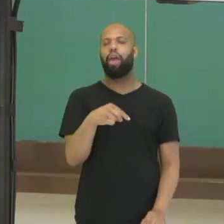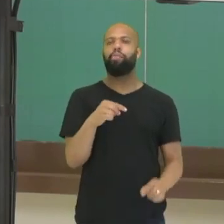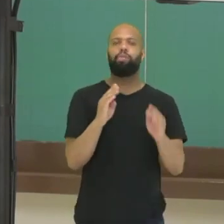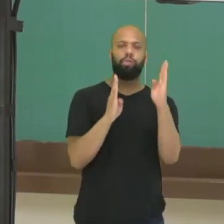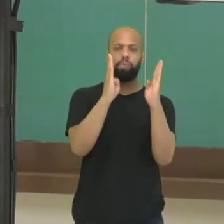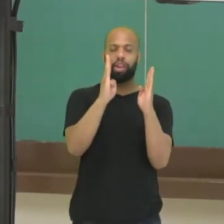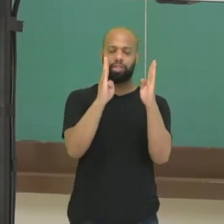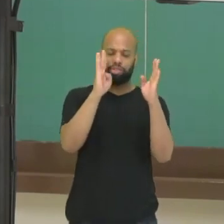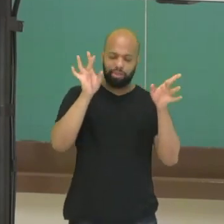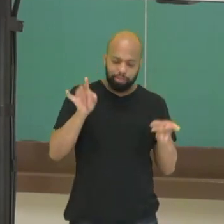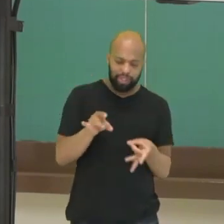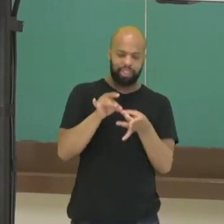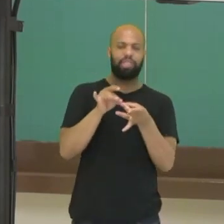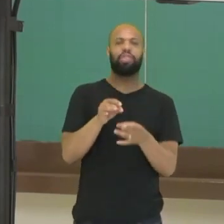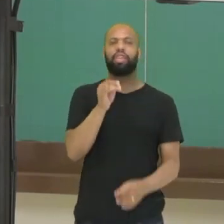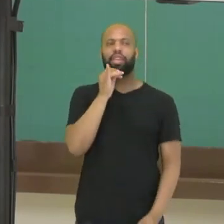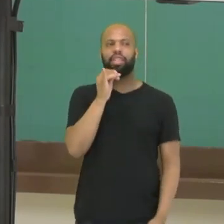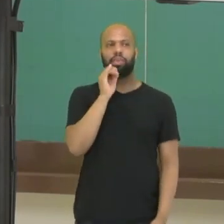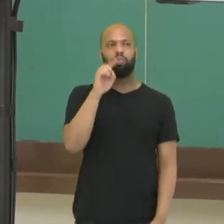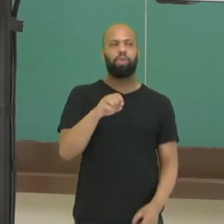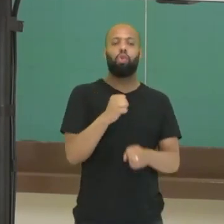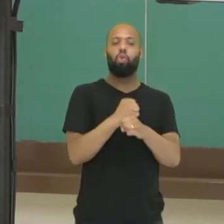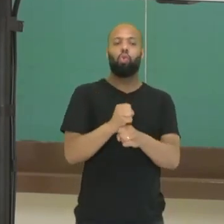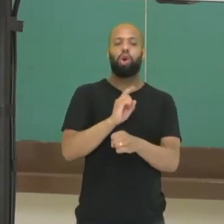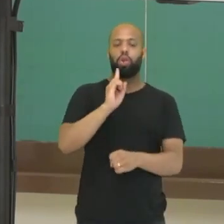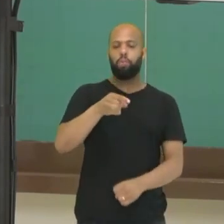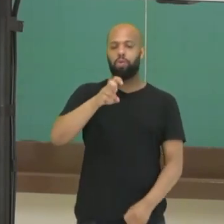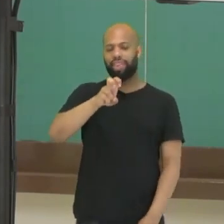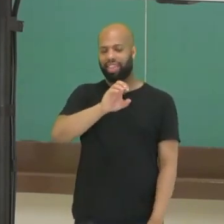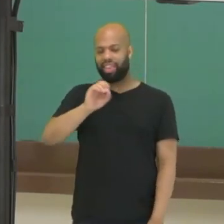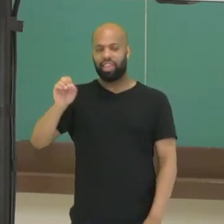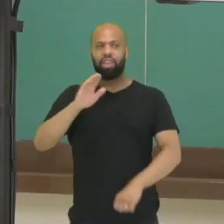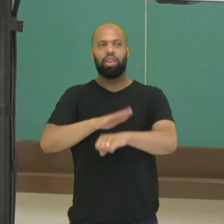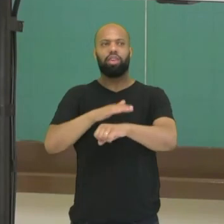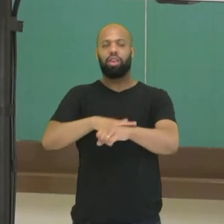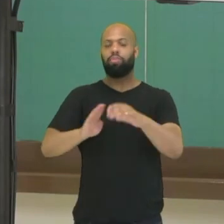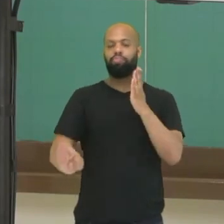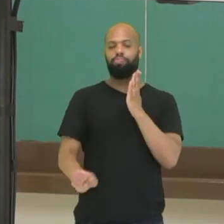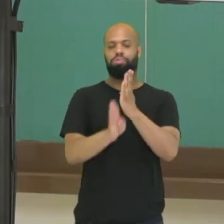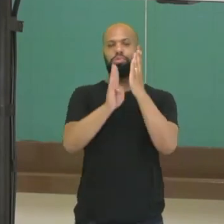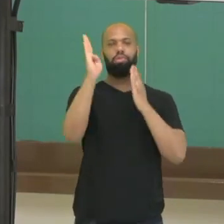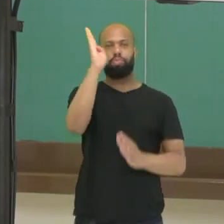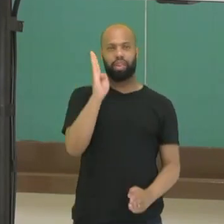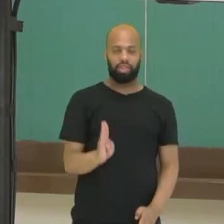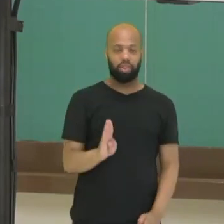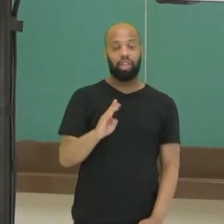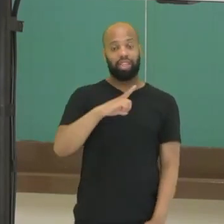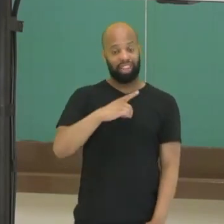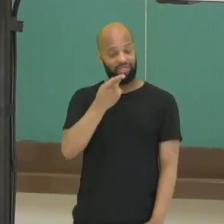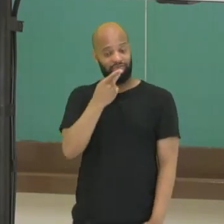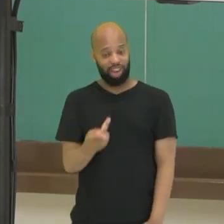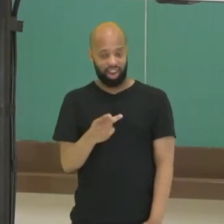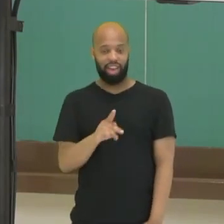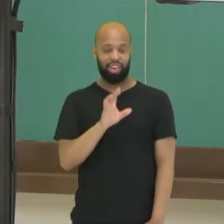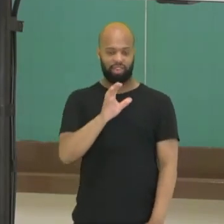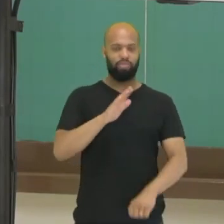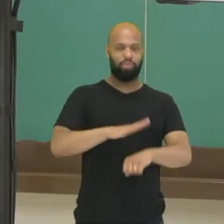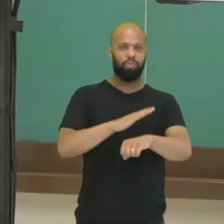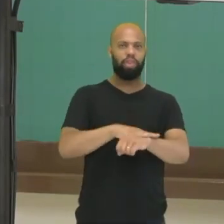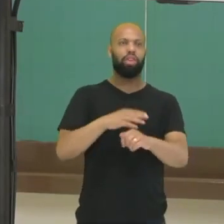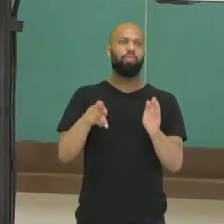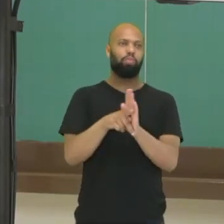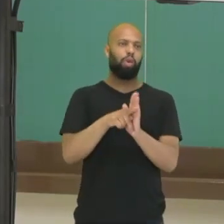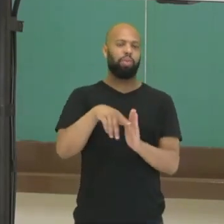né? Então, eu estou lá em 1500, né? Quando foi descoberto o Brasil. Então, será que eu estou lá? Então, posso trazer também